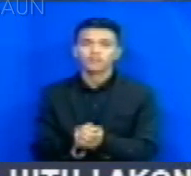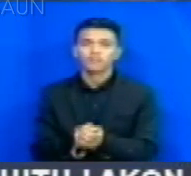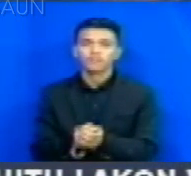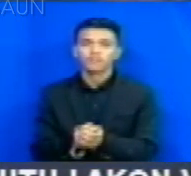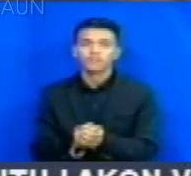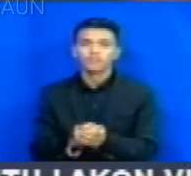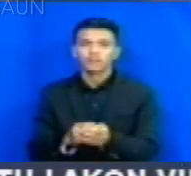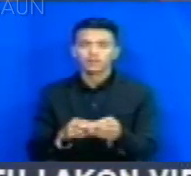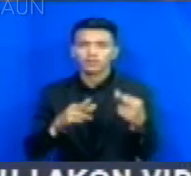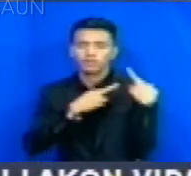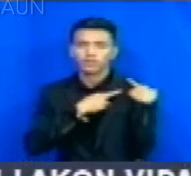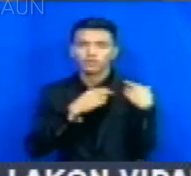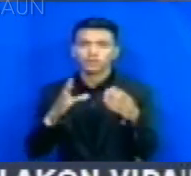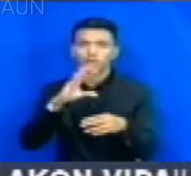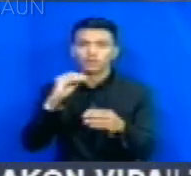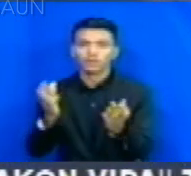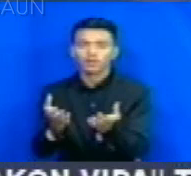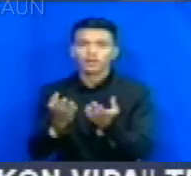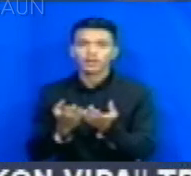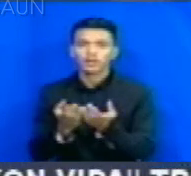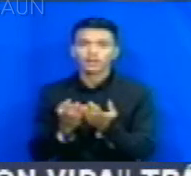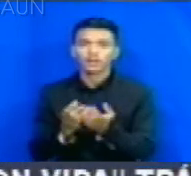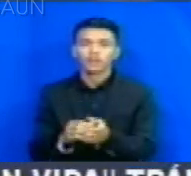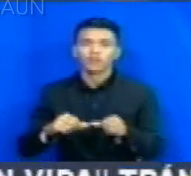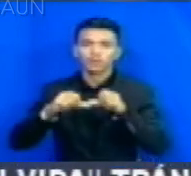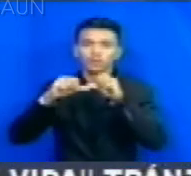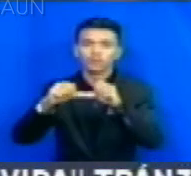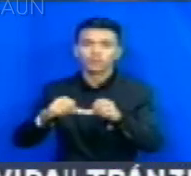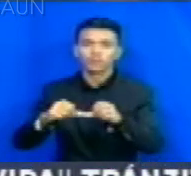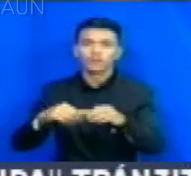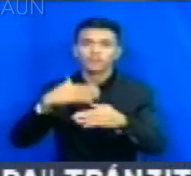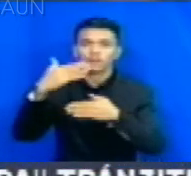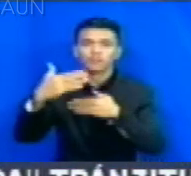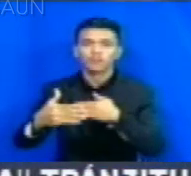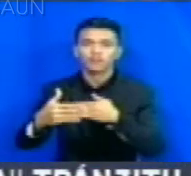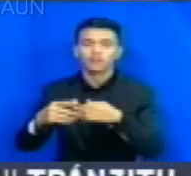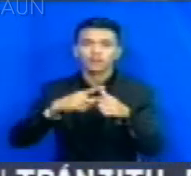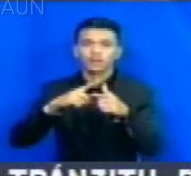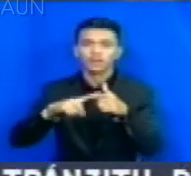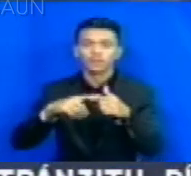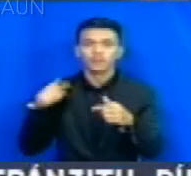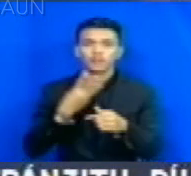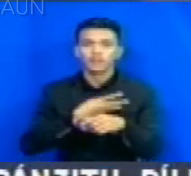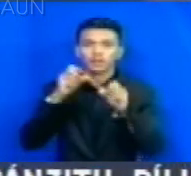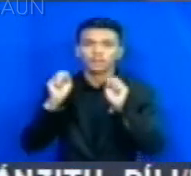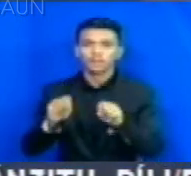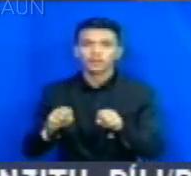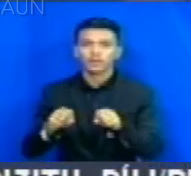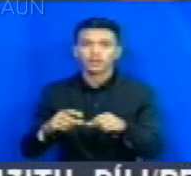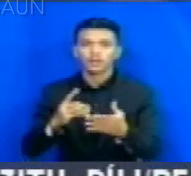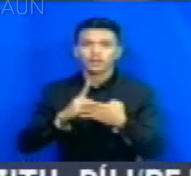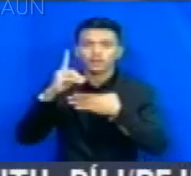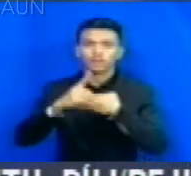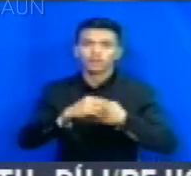nem o sacrifício na vontade. Mas está bom ser a conquista tão passuída na Maiwain, para depois Itabele desenvolve